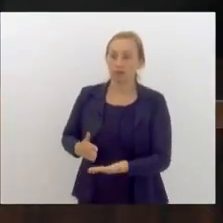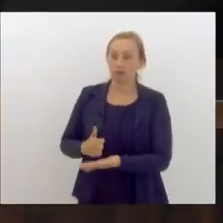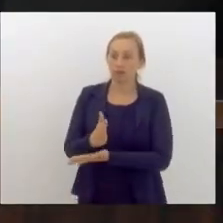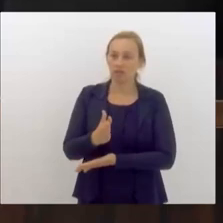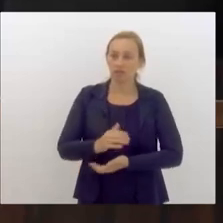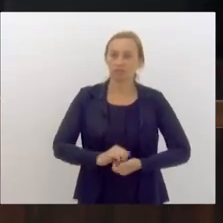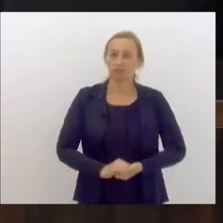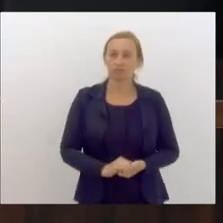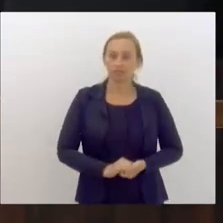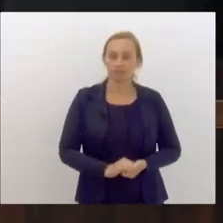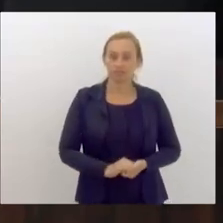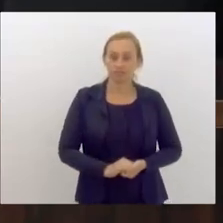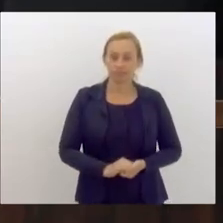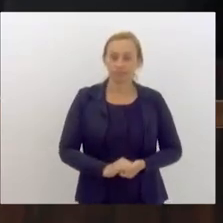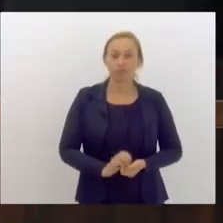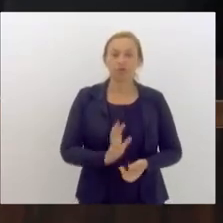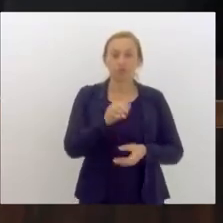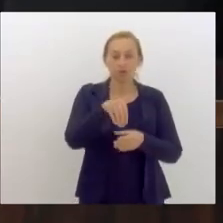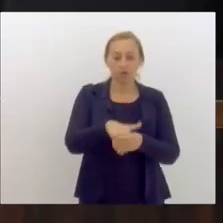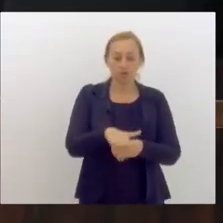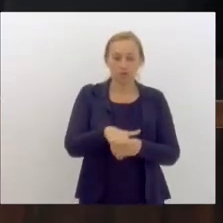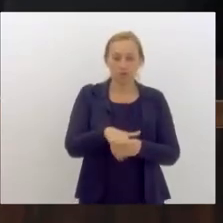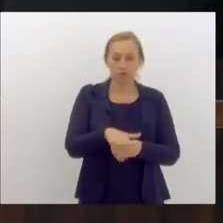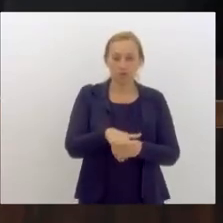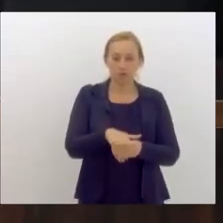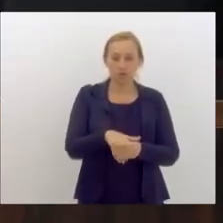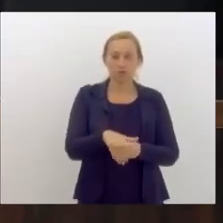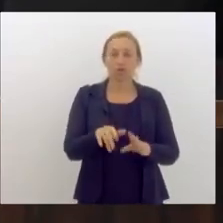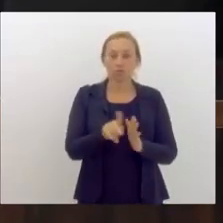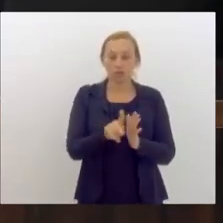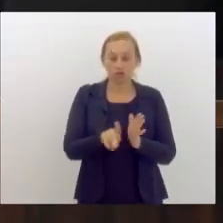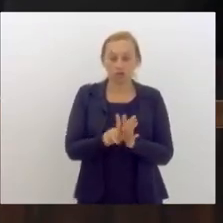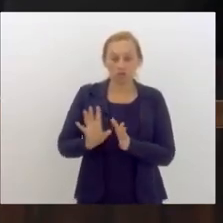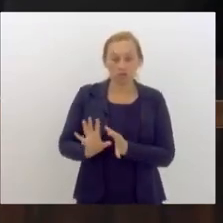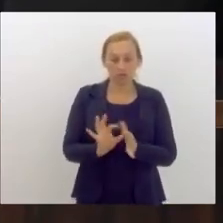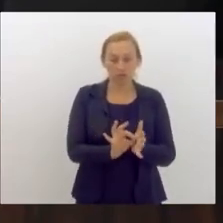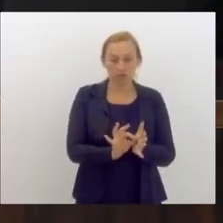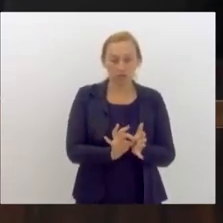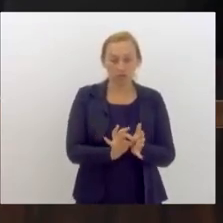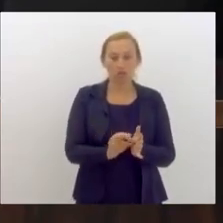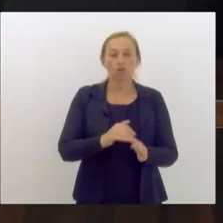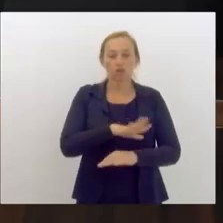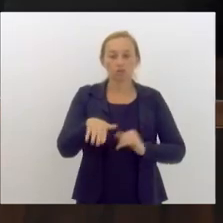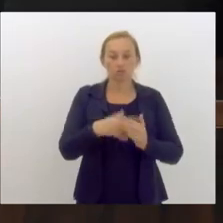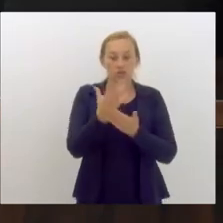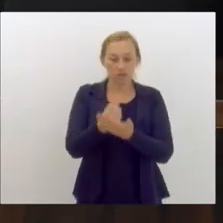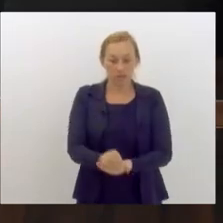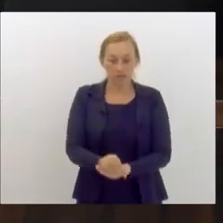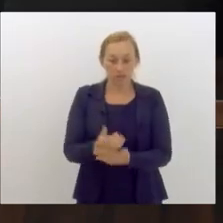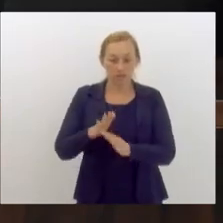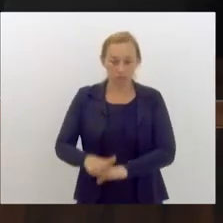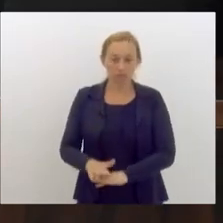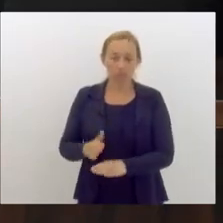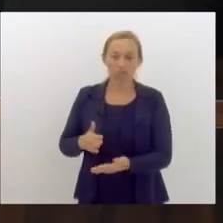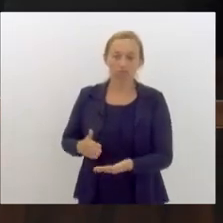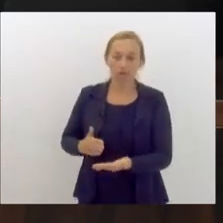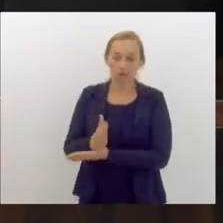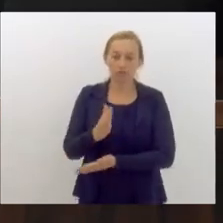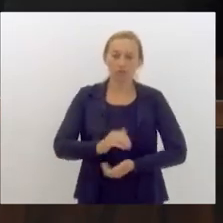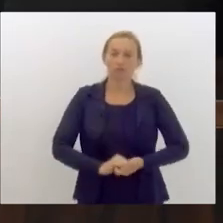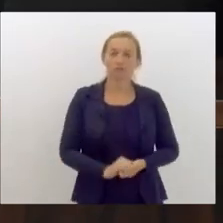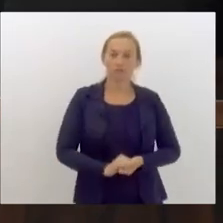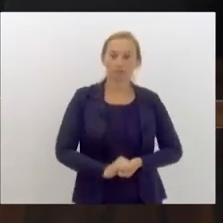aprovados em votação o projeto assim emendado senhores que aprovam permaneças Como estão